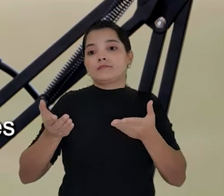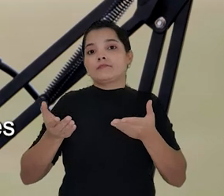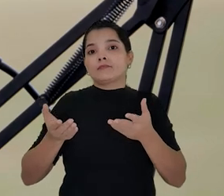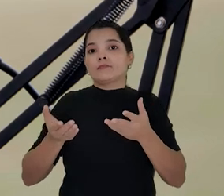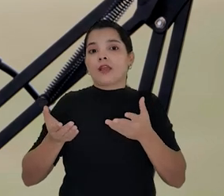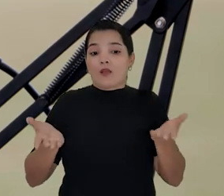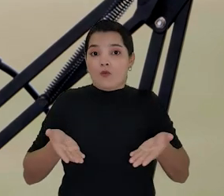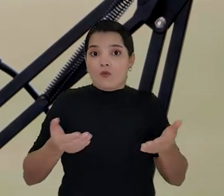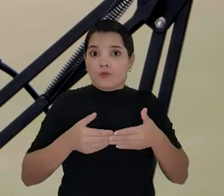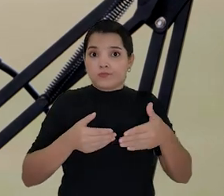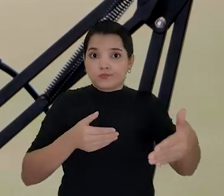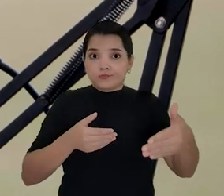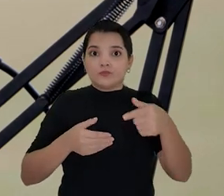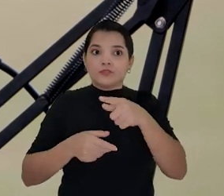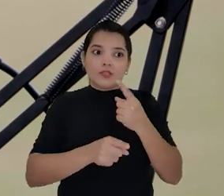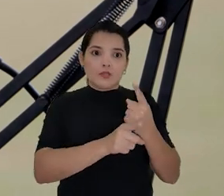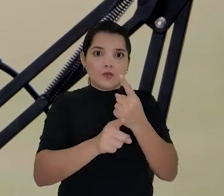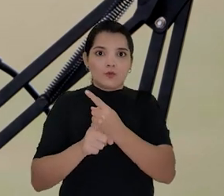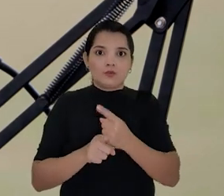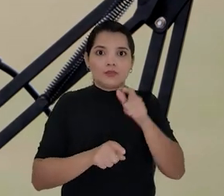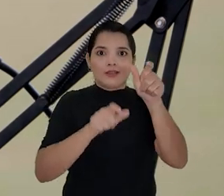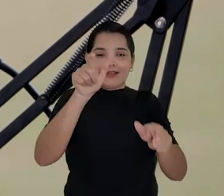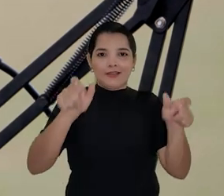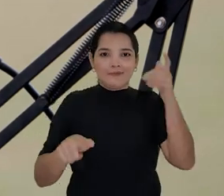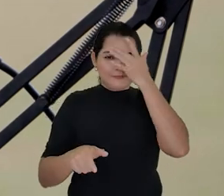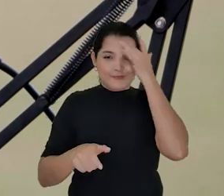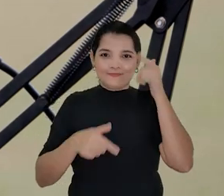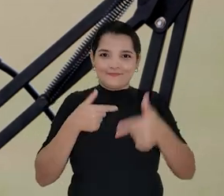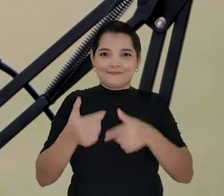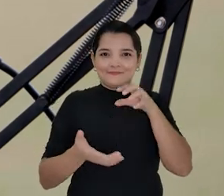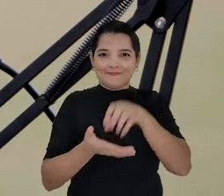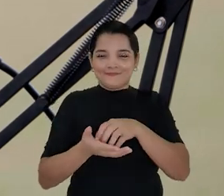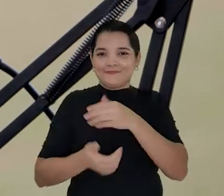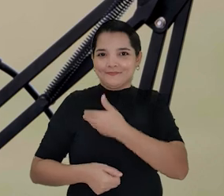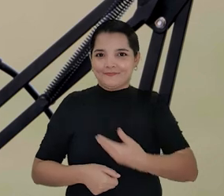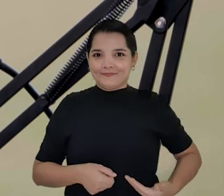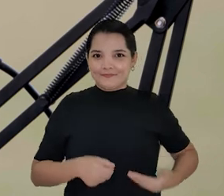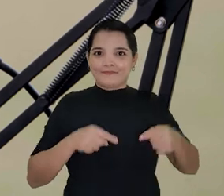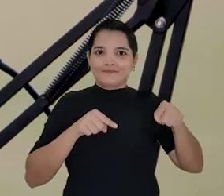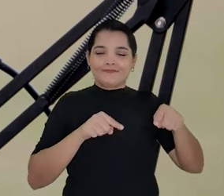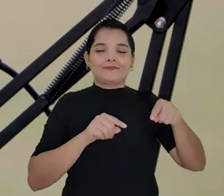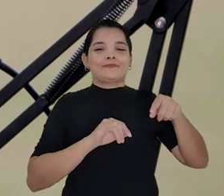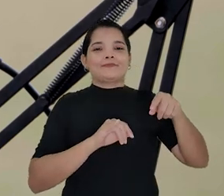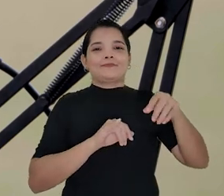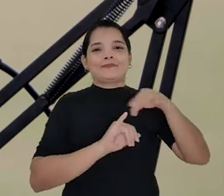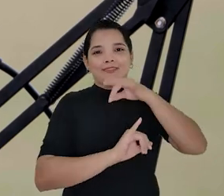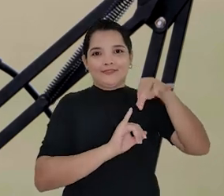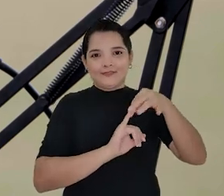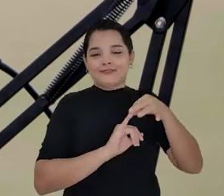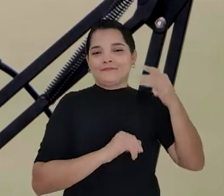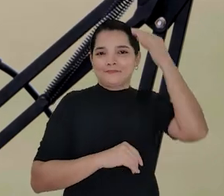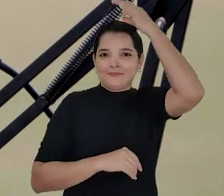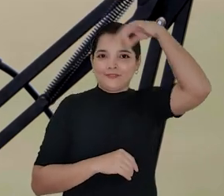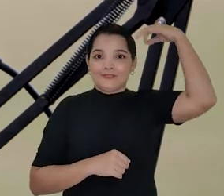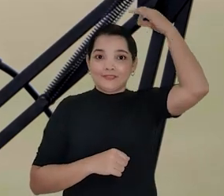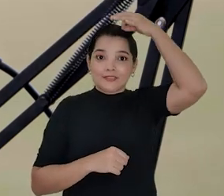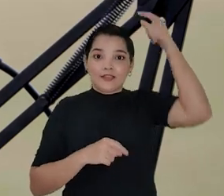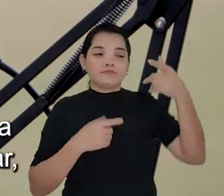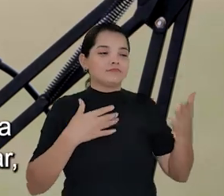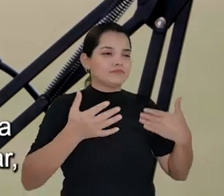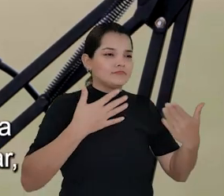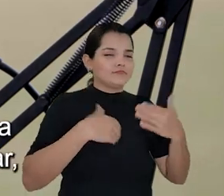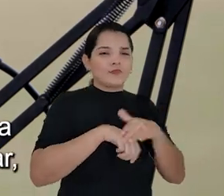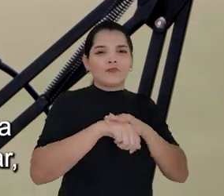encontrar com os servidores públicos dos ees do Espírito Santo eh para ter uma conversa sobre